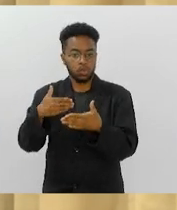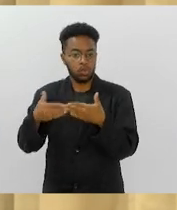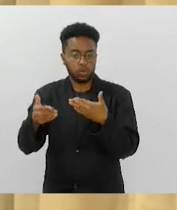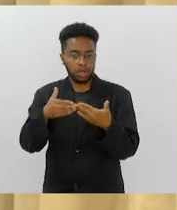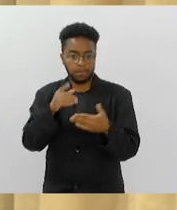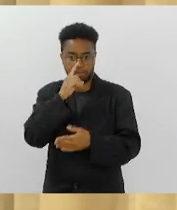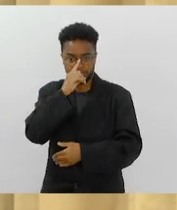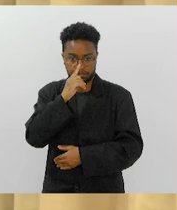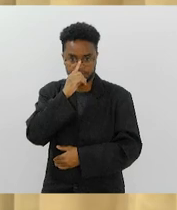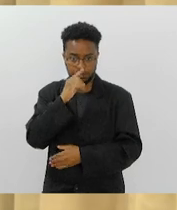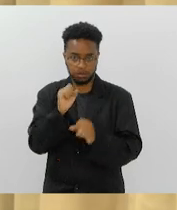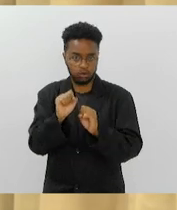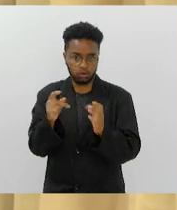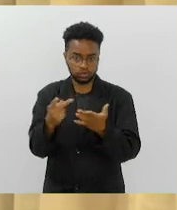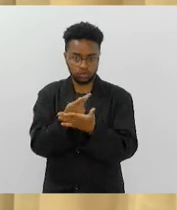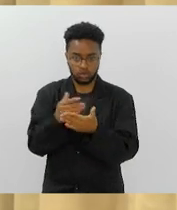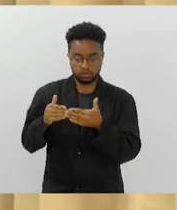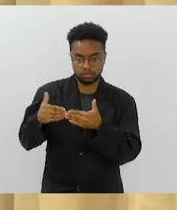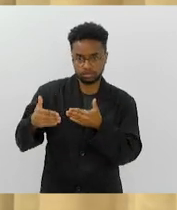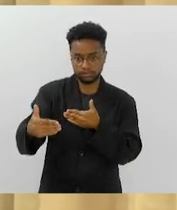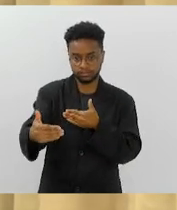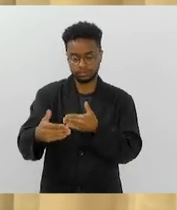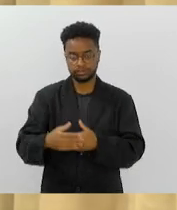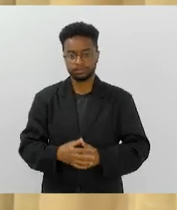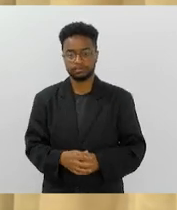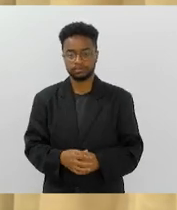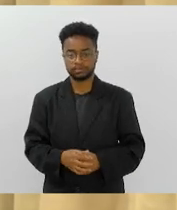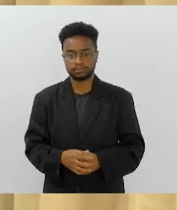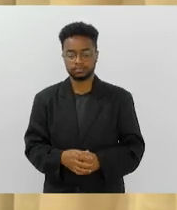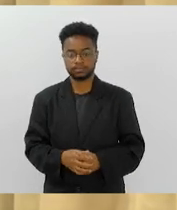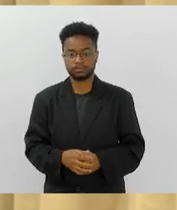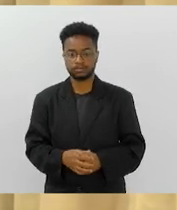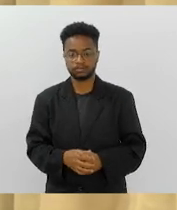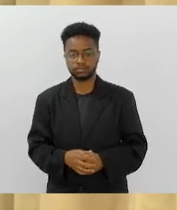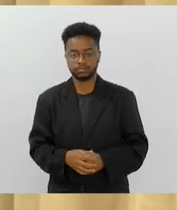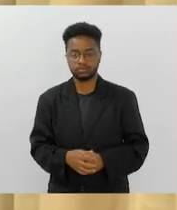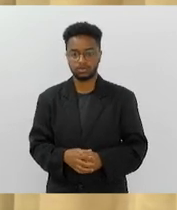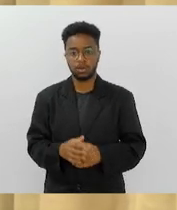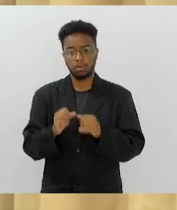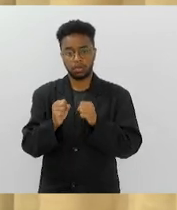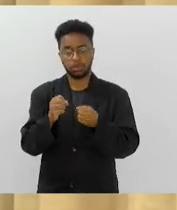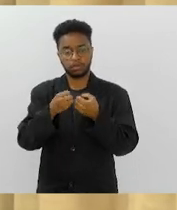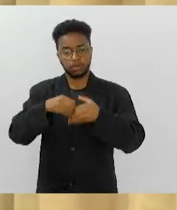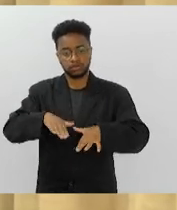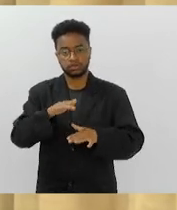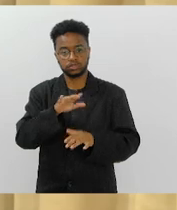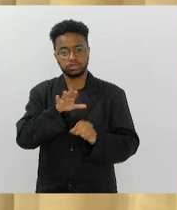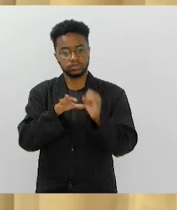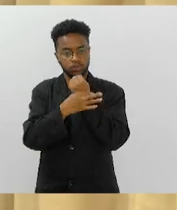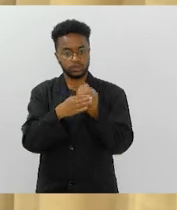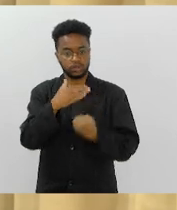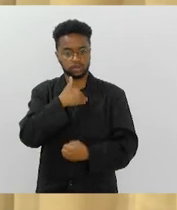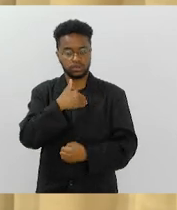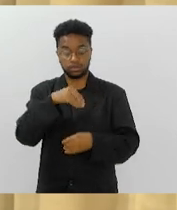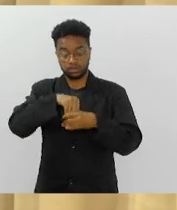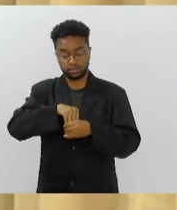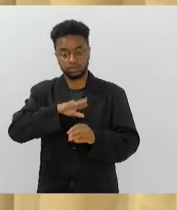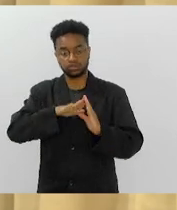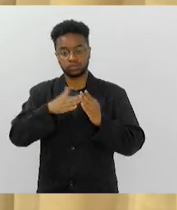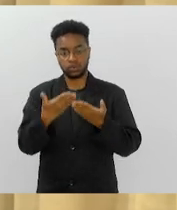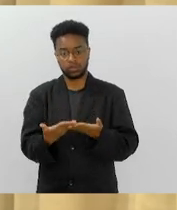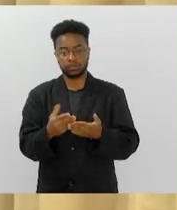ameaça que possa trazer um dano maior à escola, à segurança escolar especificamente. Então,